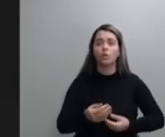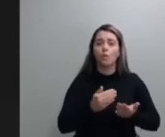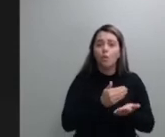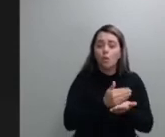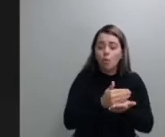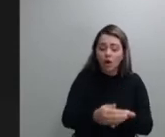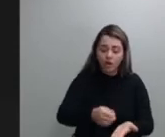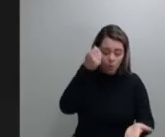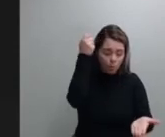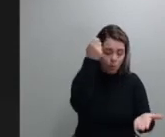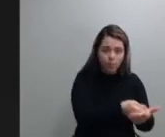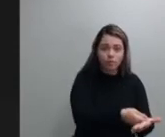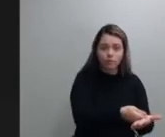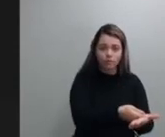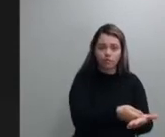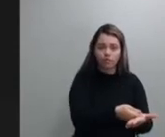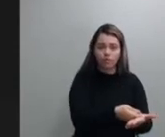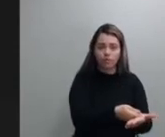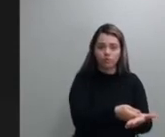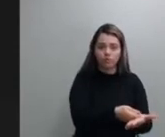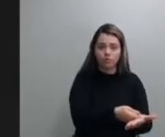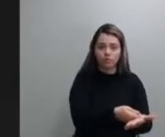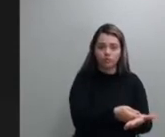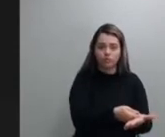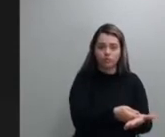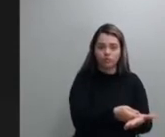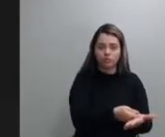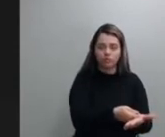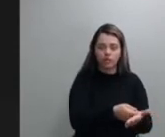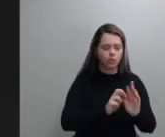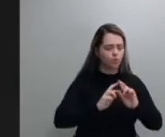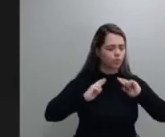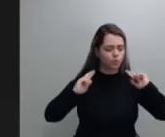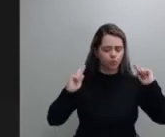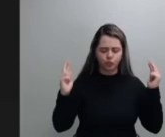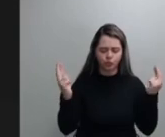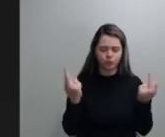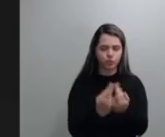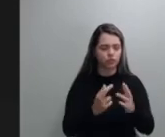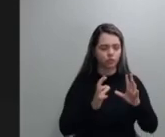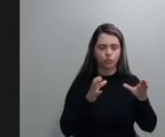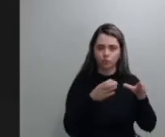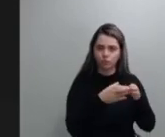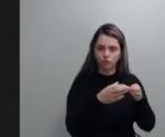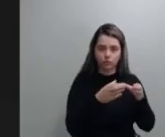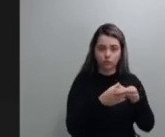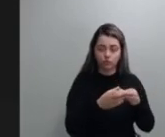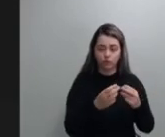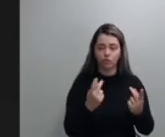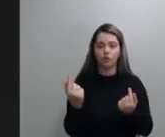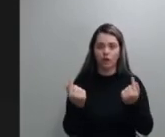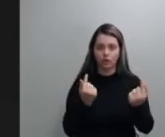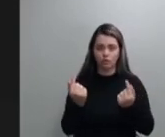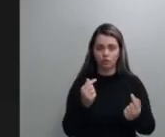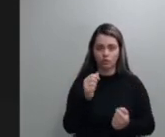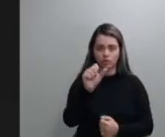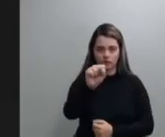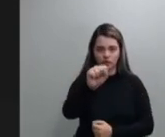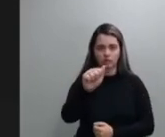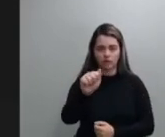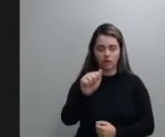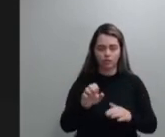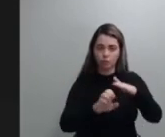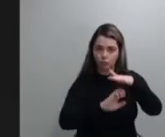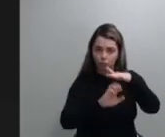aprovada em Assembleia Geral das duas empresas são duas SA são